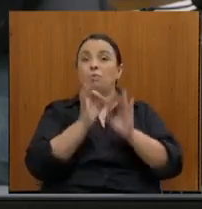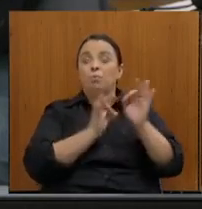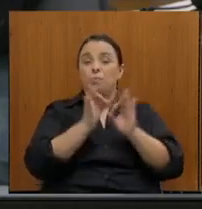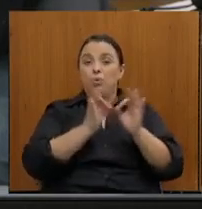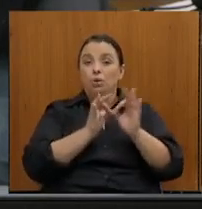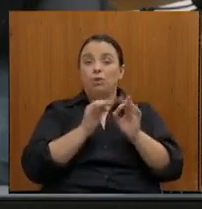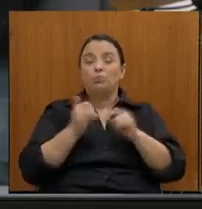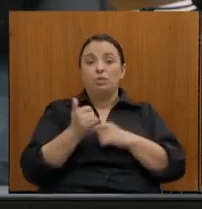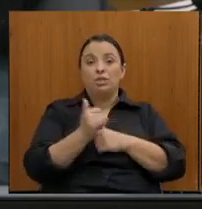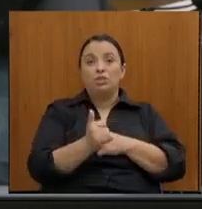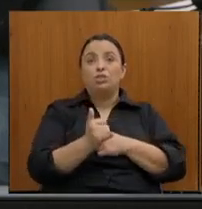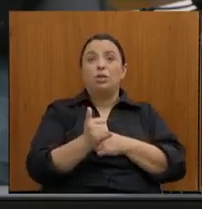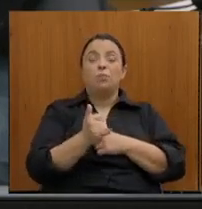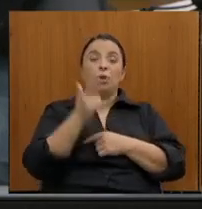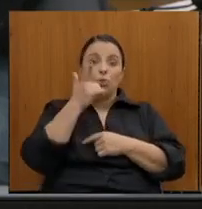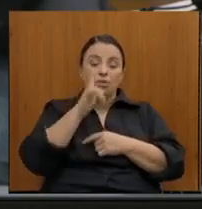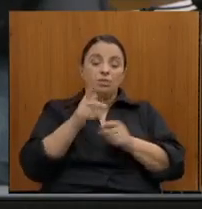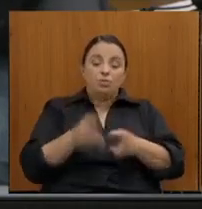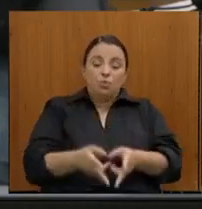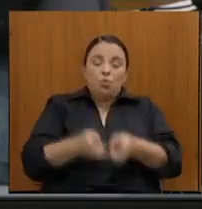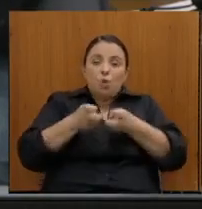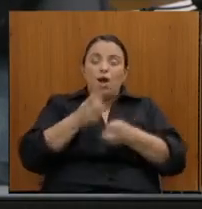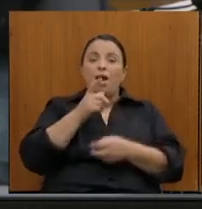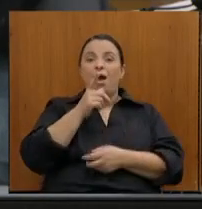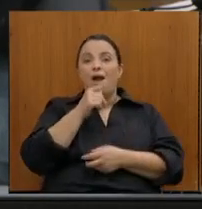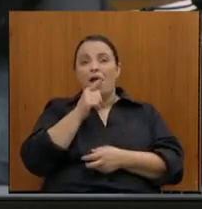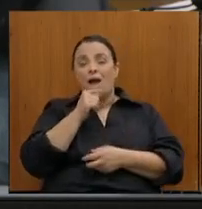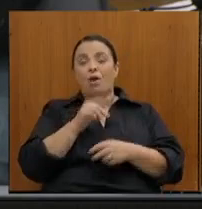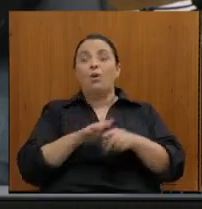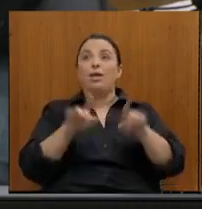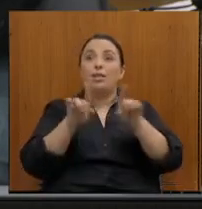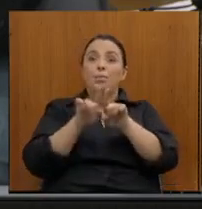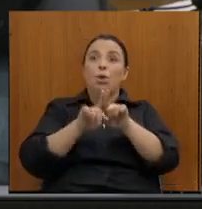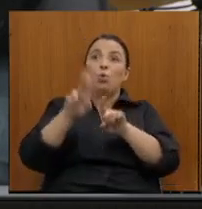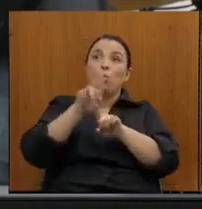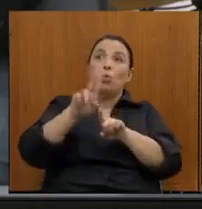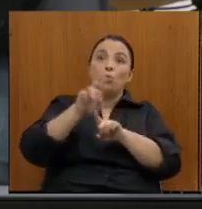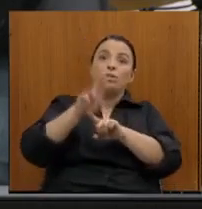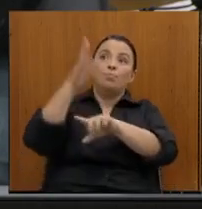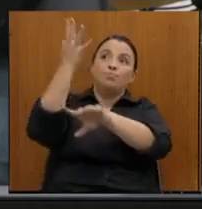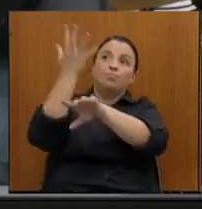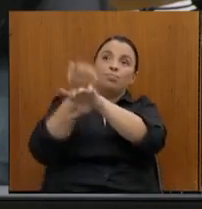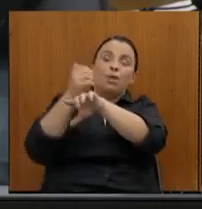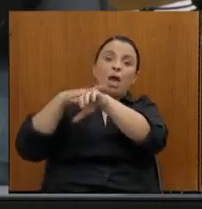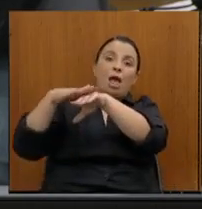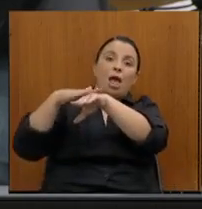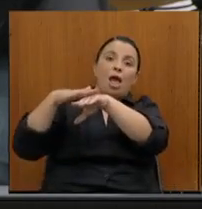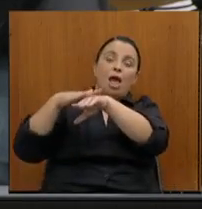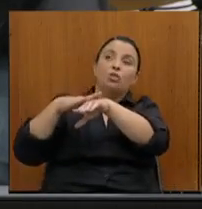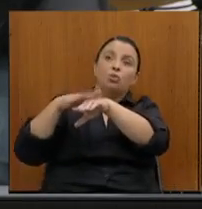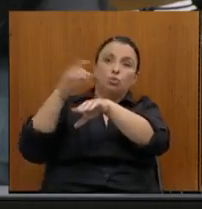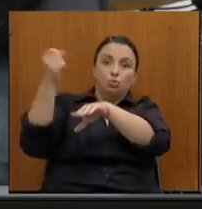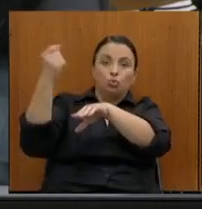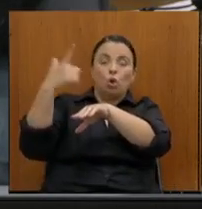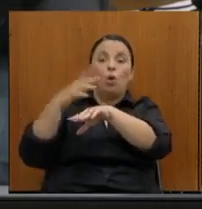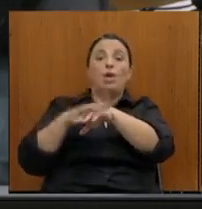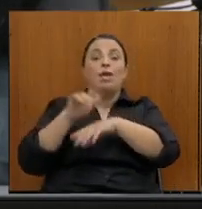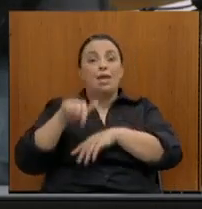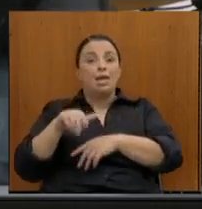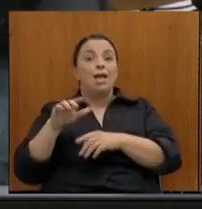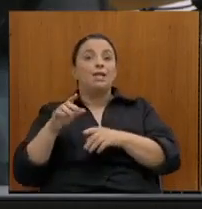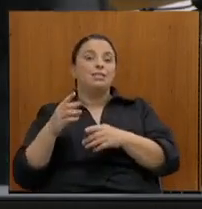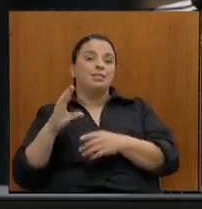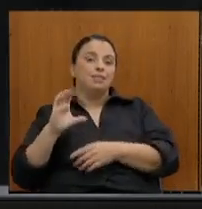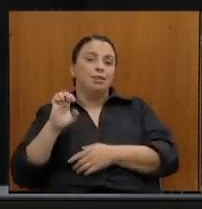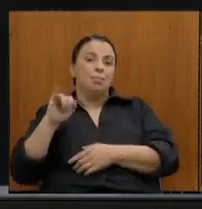energia solar para gerar água ou seja as placas de energia solar e aí a Cemig Colocou à disposição para